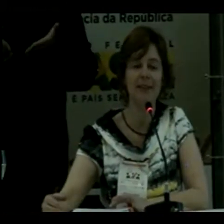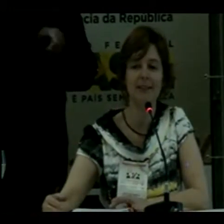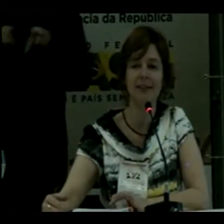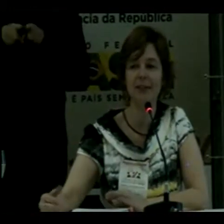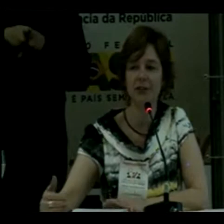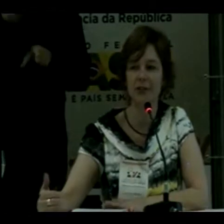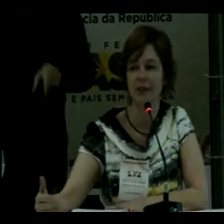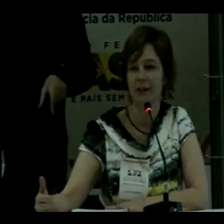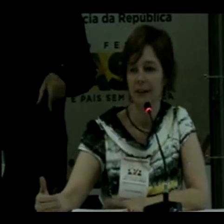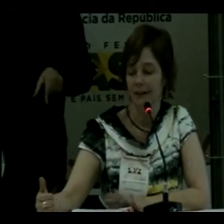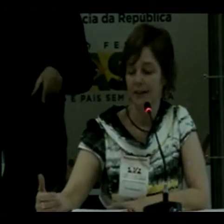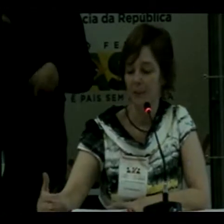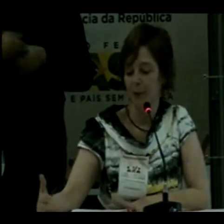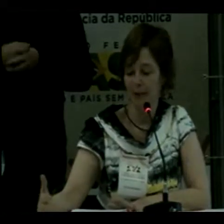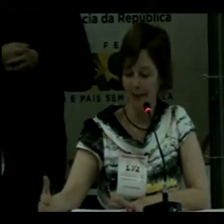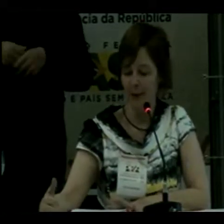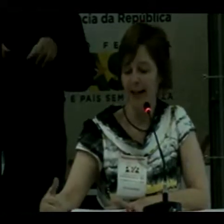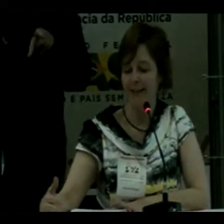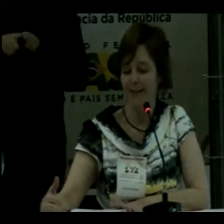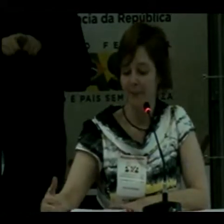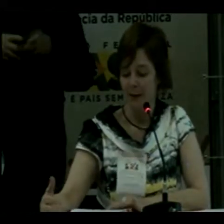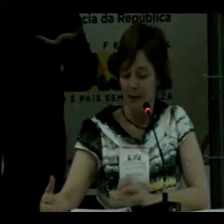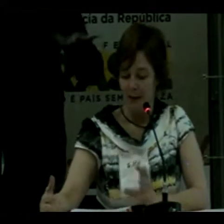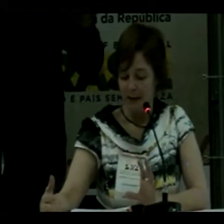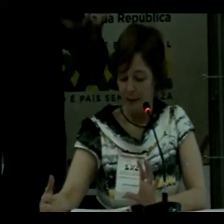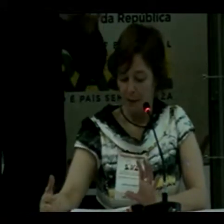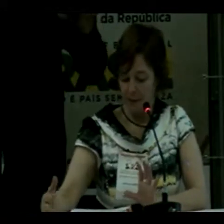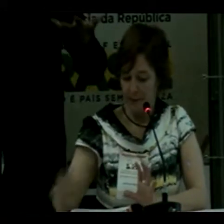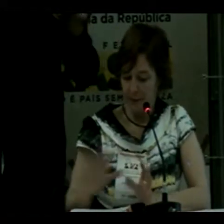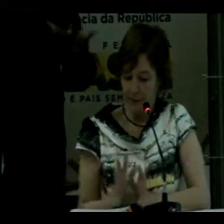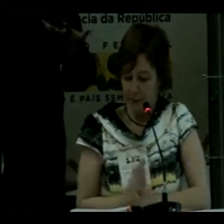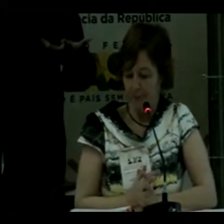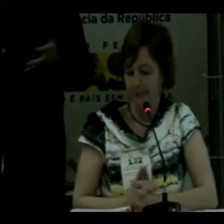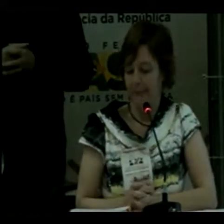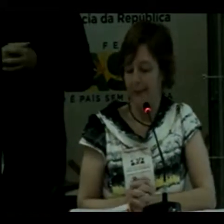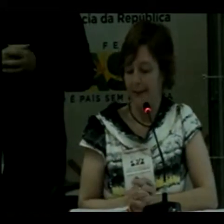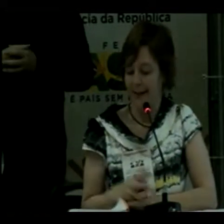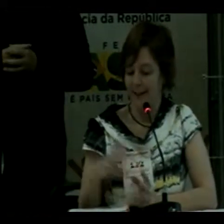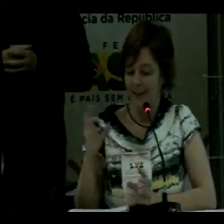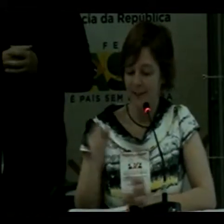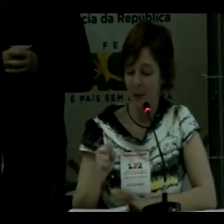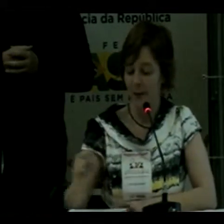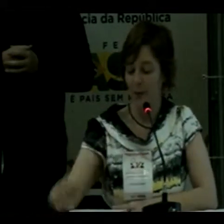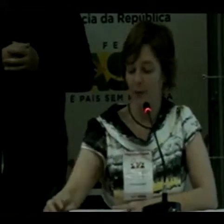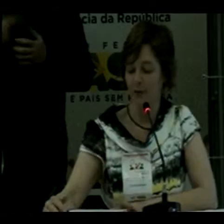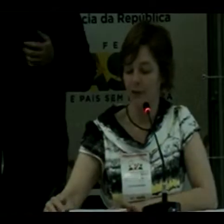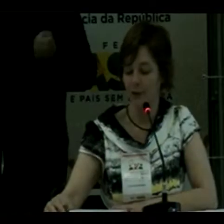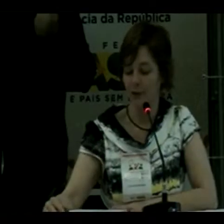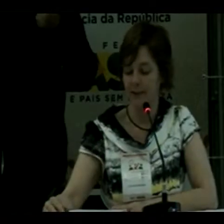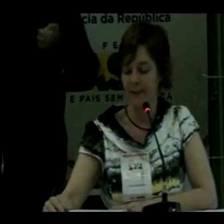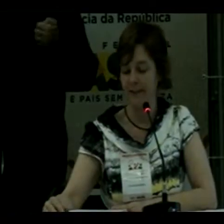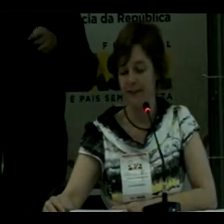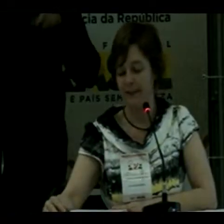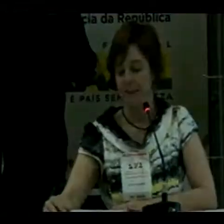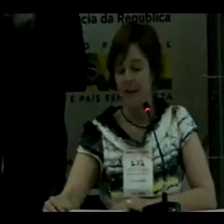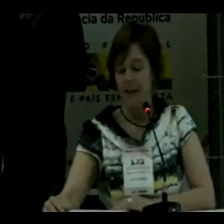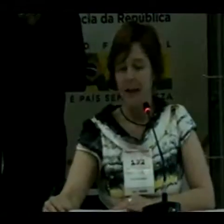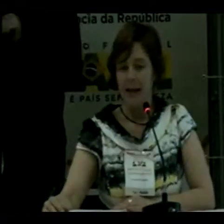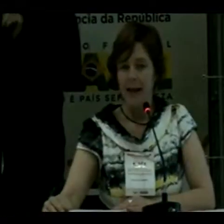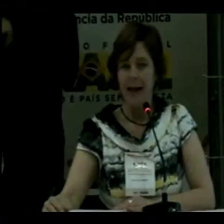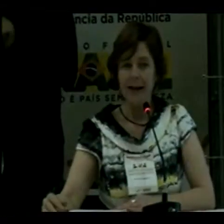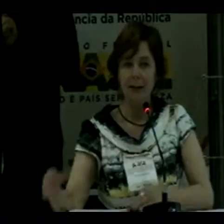muito interessante e muito acalorada. E nós tentamos fazer algo bem conciso de